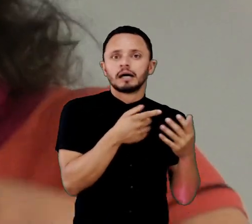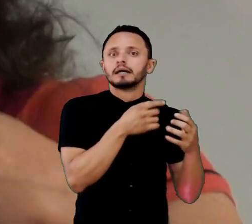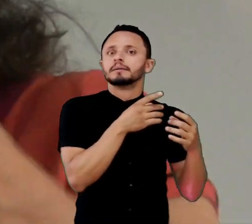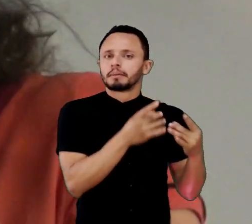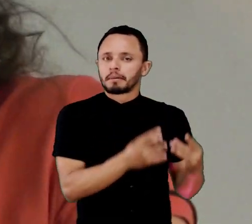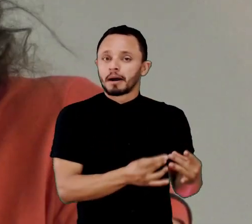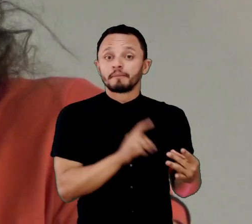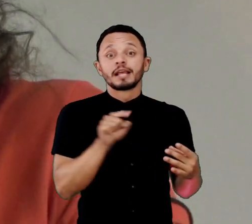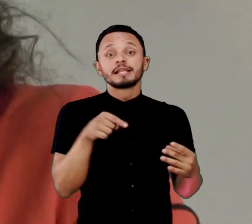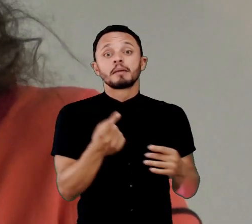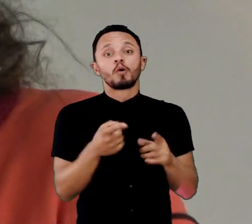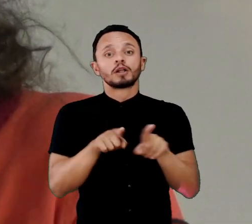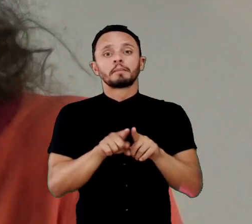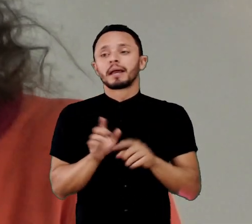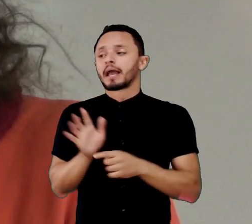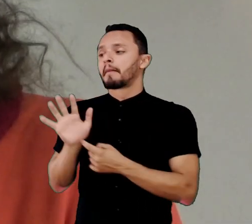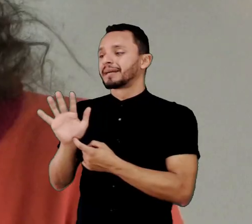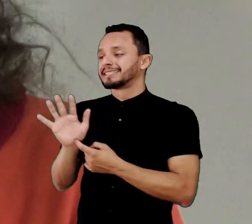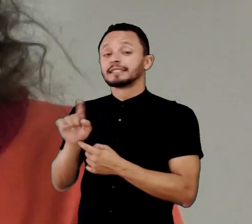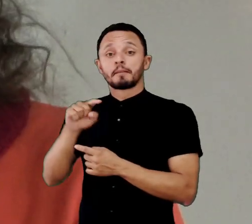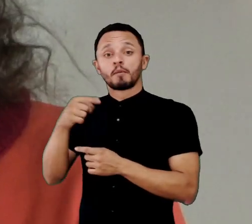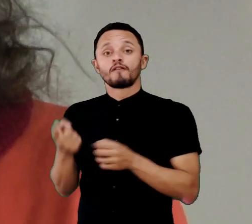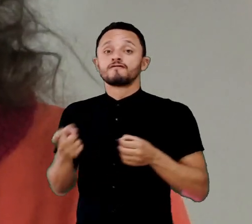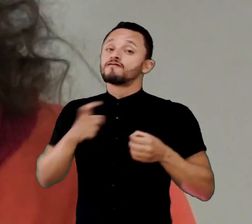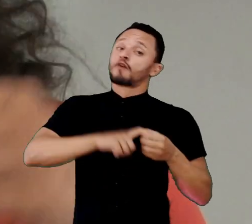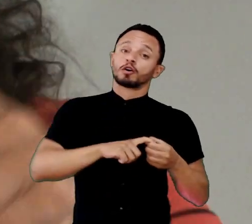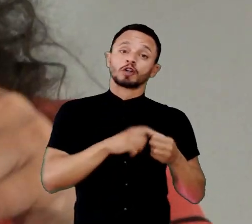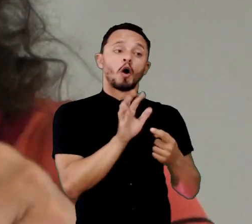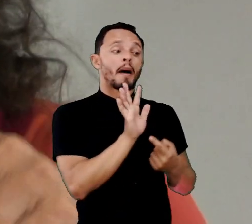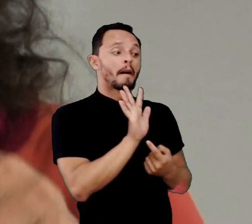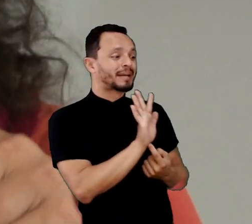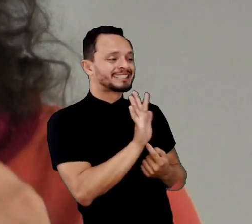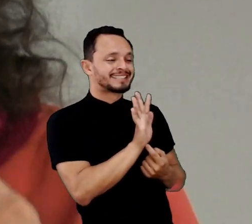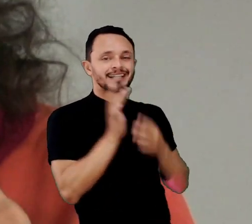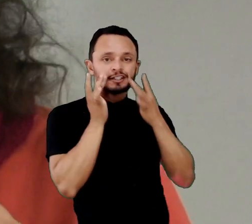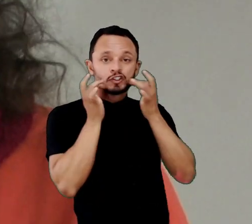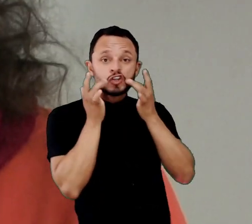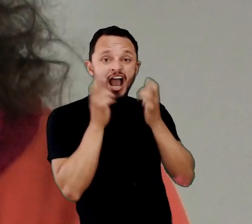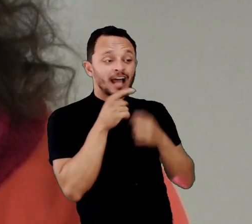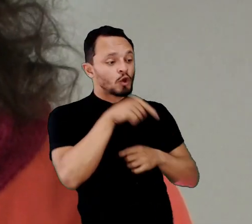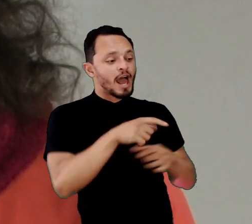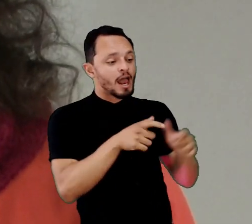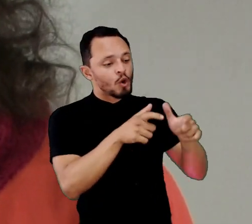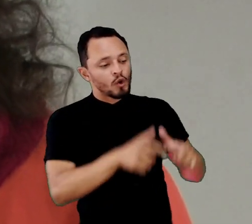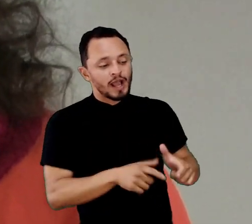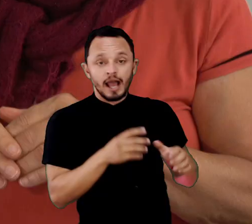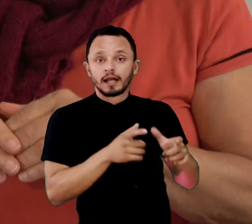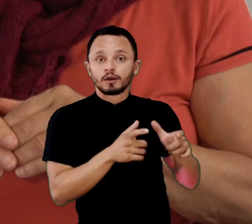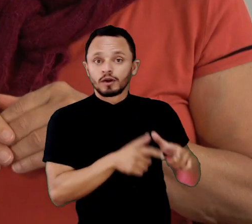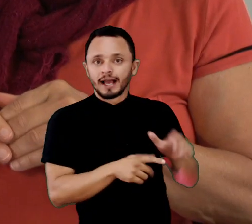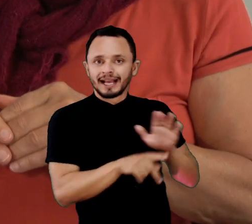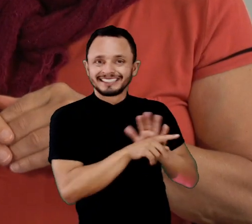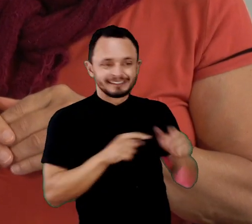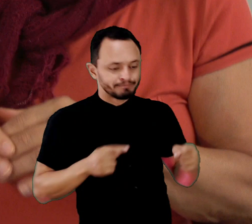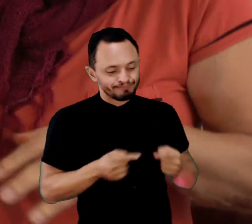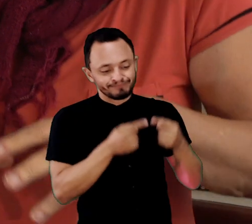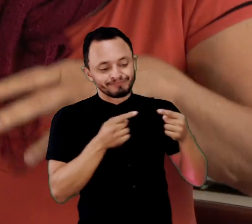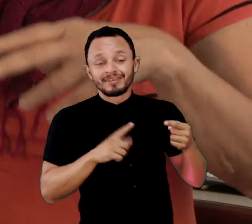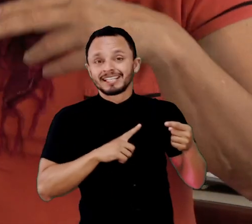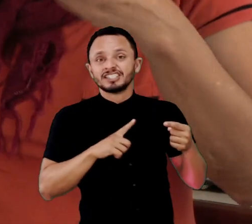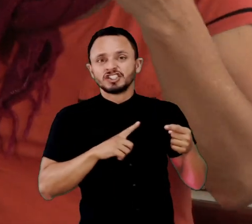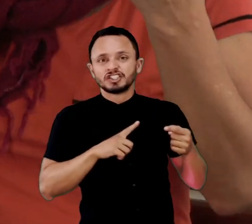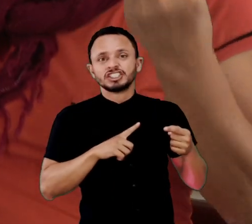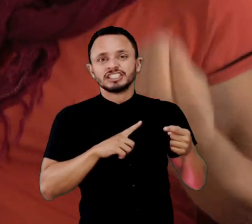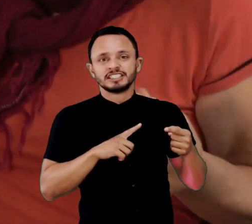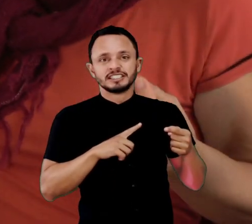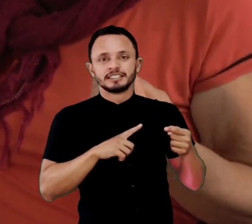gente estreou, a gente foi para lá fazer apresentações lá, em locais que tinham sido atingidos. E a gente